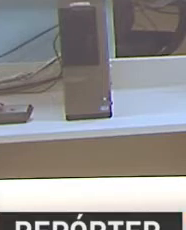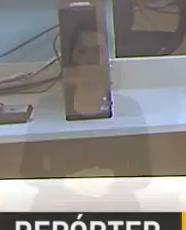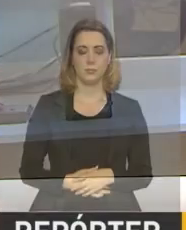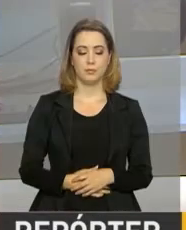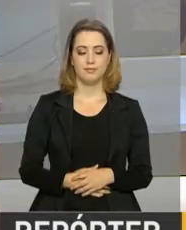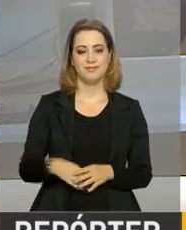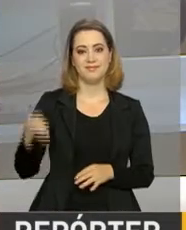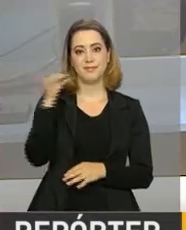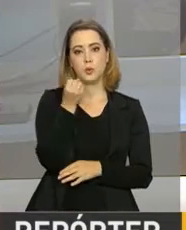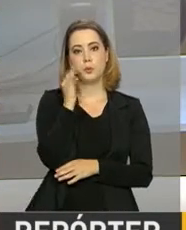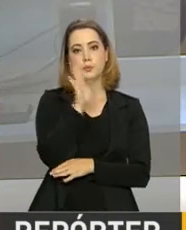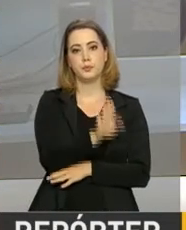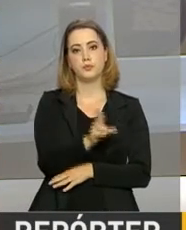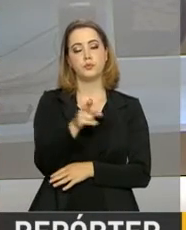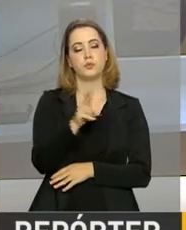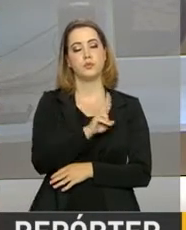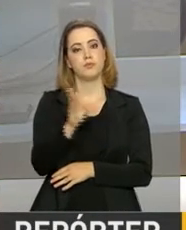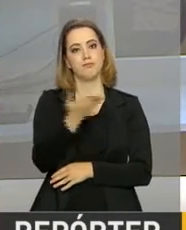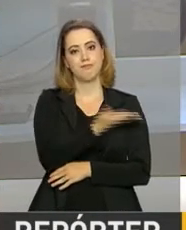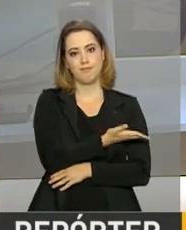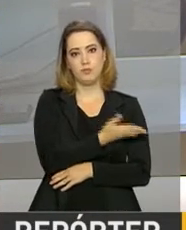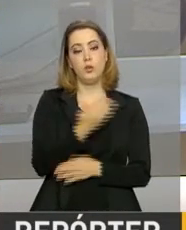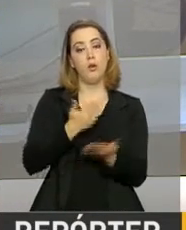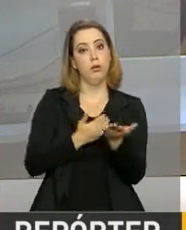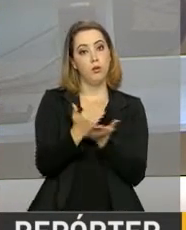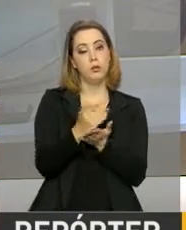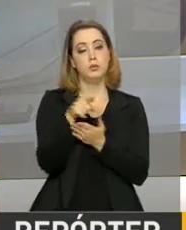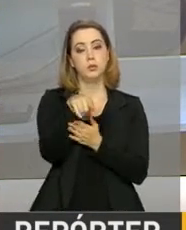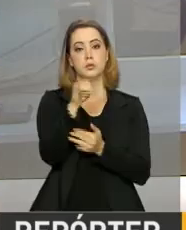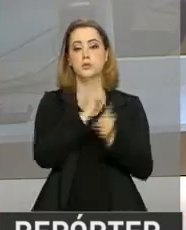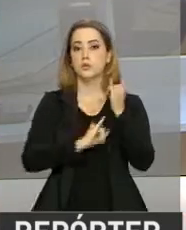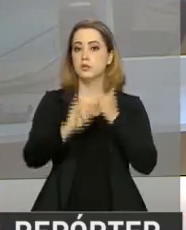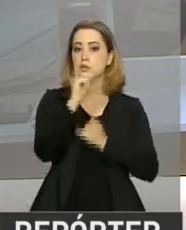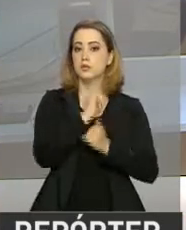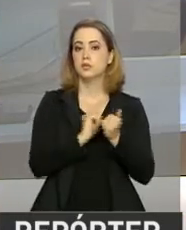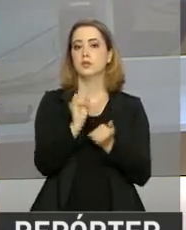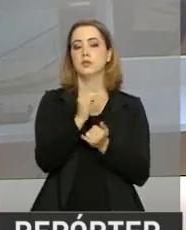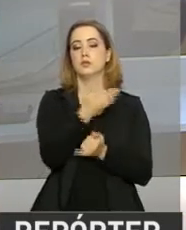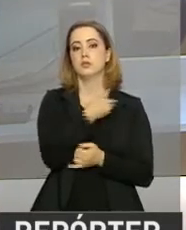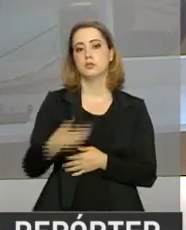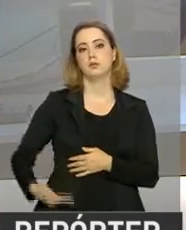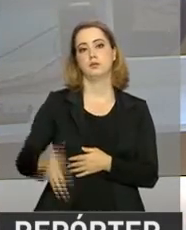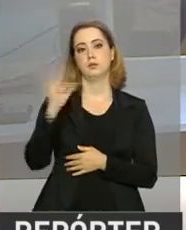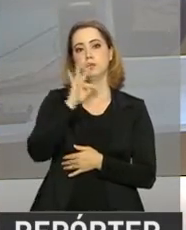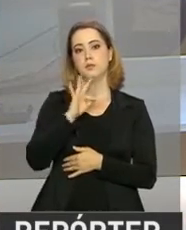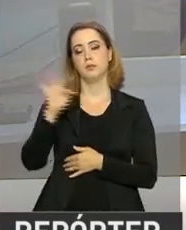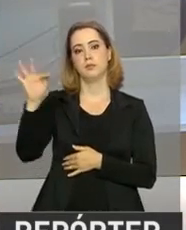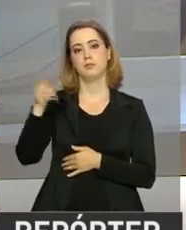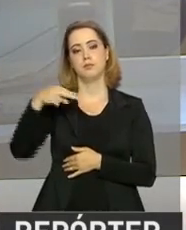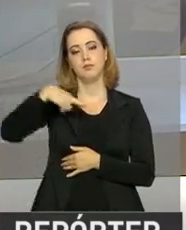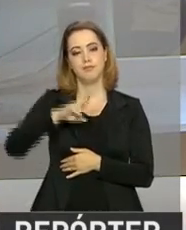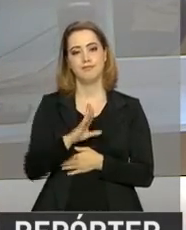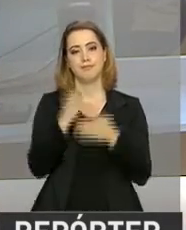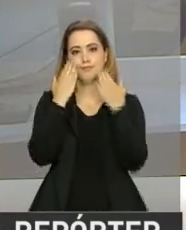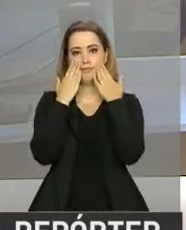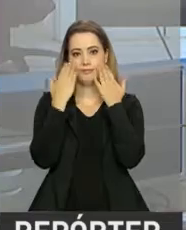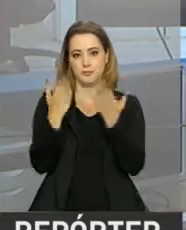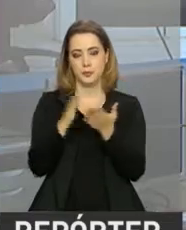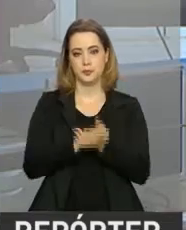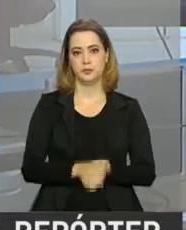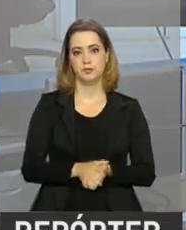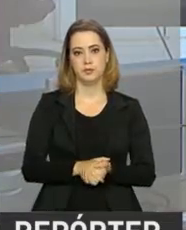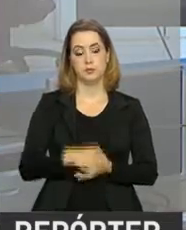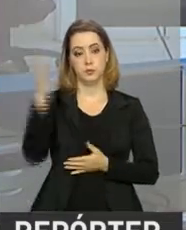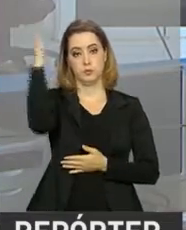olá boa tarde o senhor josé luiz filho a partir de agora trago pra você as notícias do governo federal aqui no repórter nbr